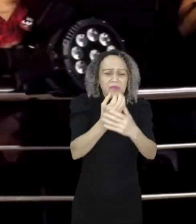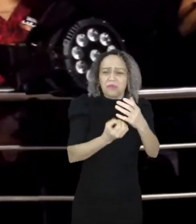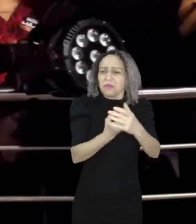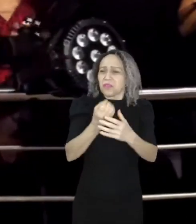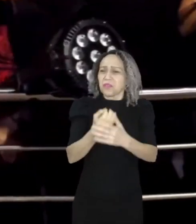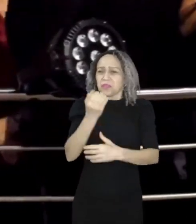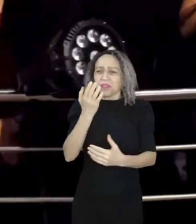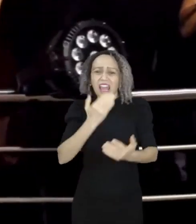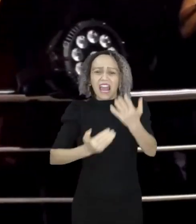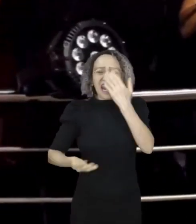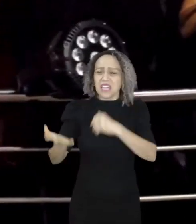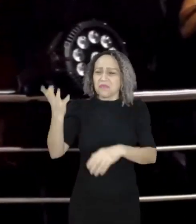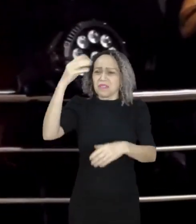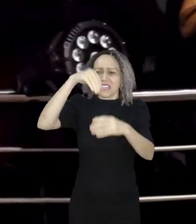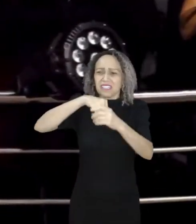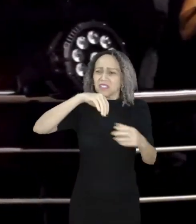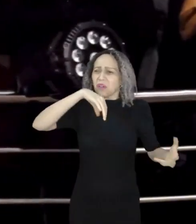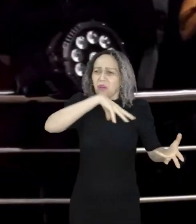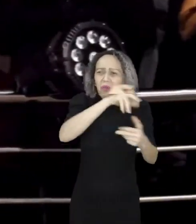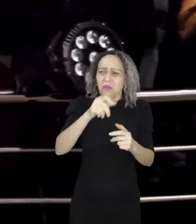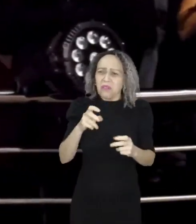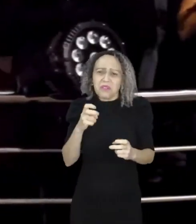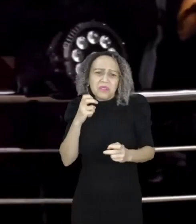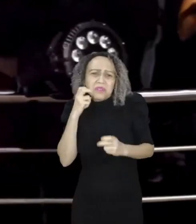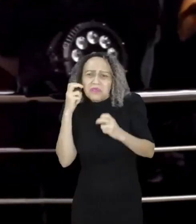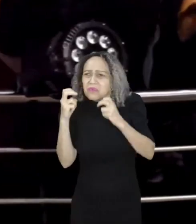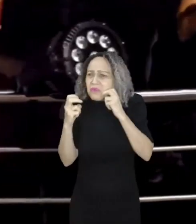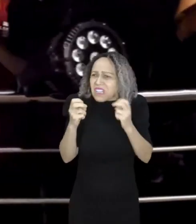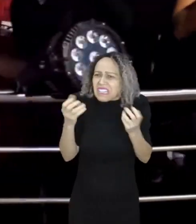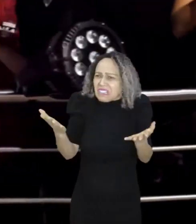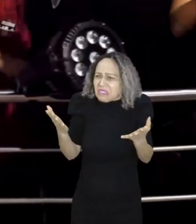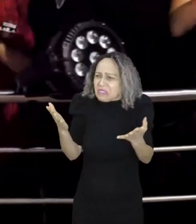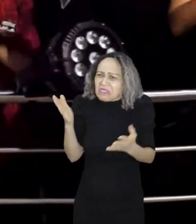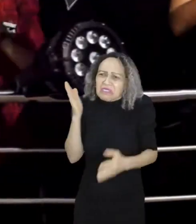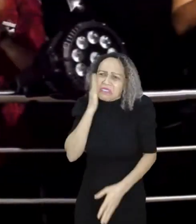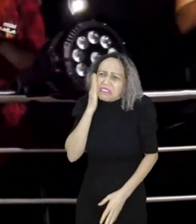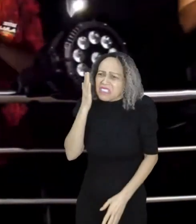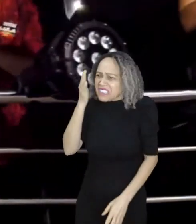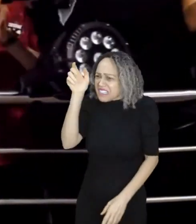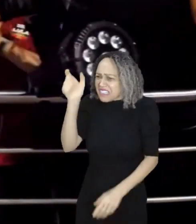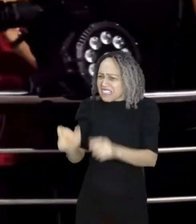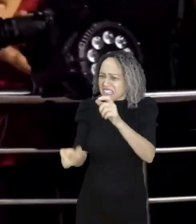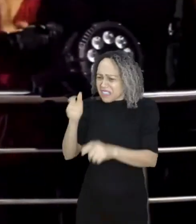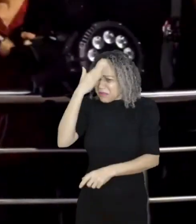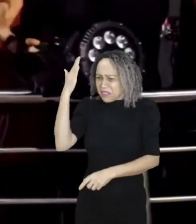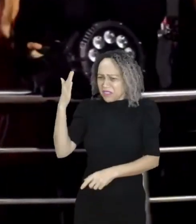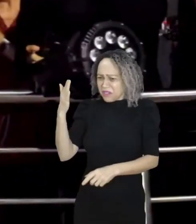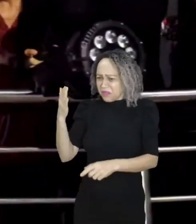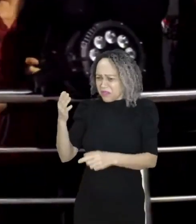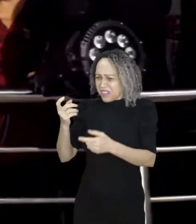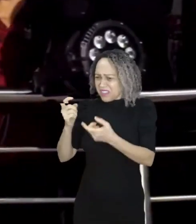Vergonha na cara das pessoas que governam esse país.